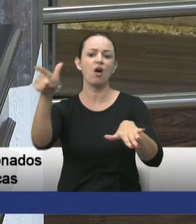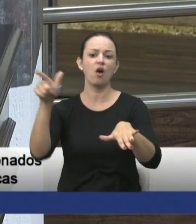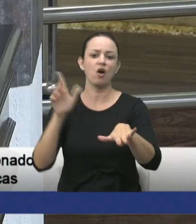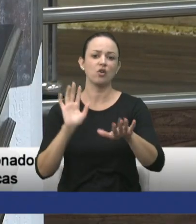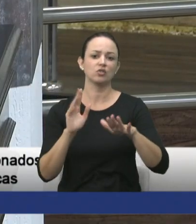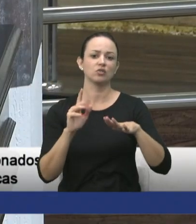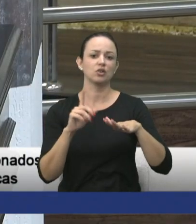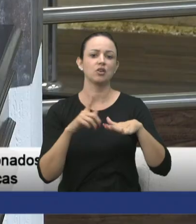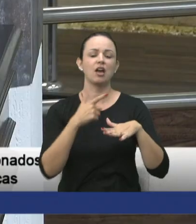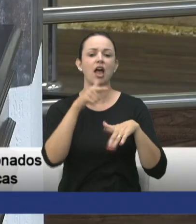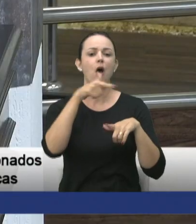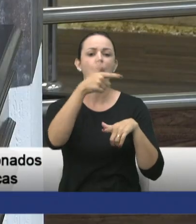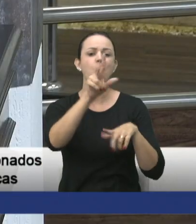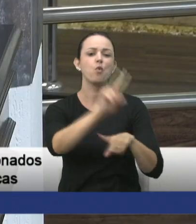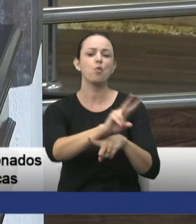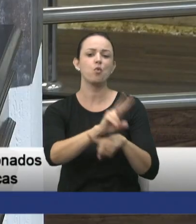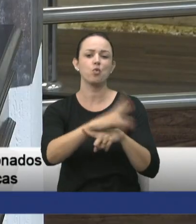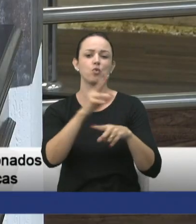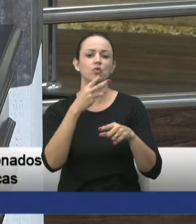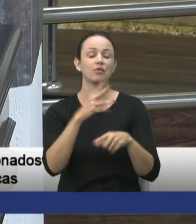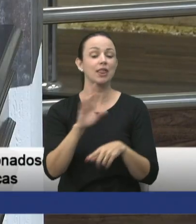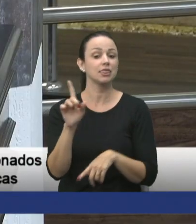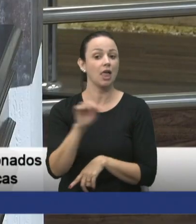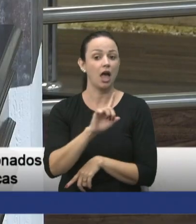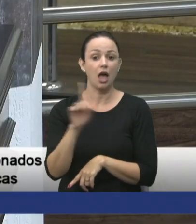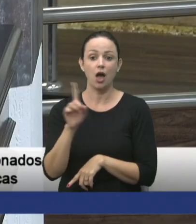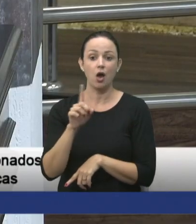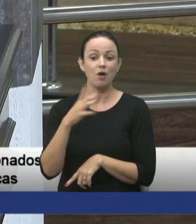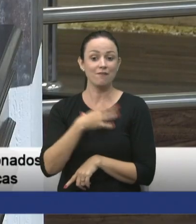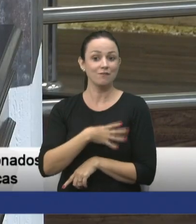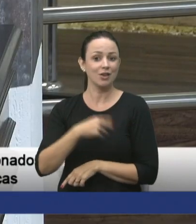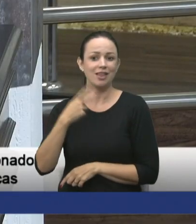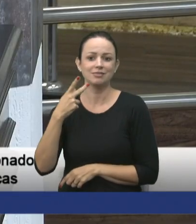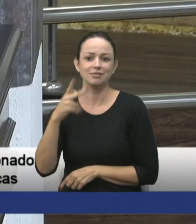Não terceirize a sua maternidade, o filho é seu.